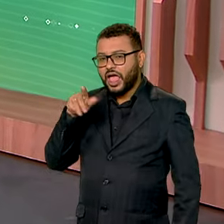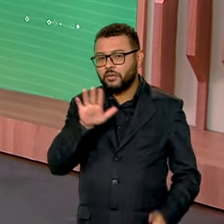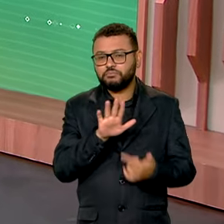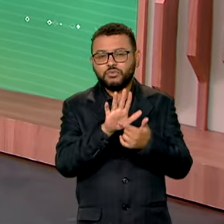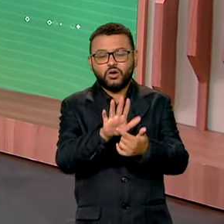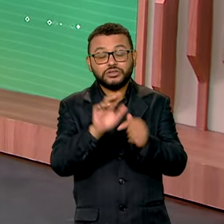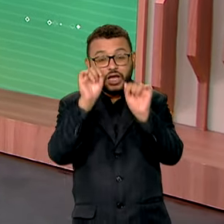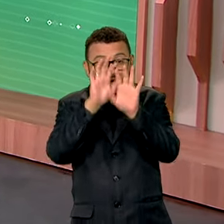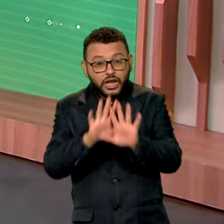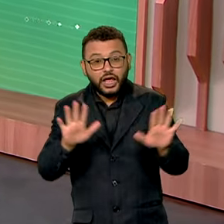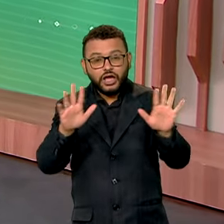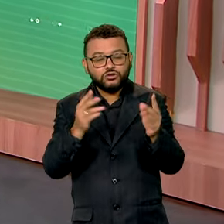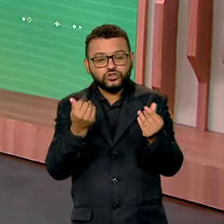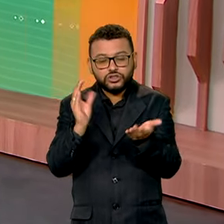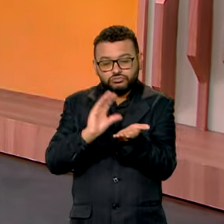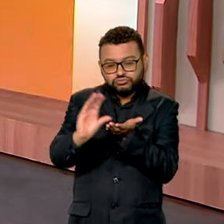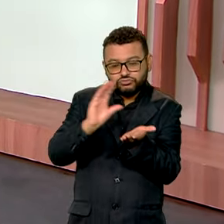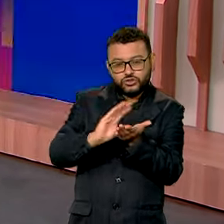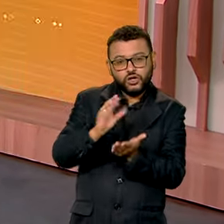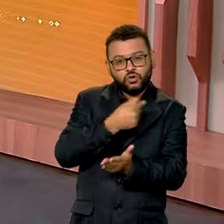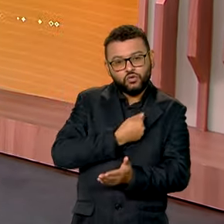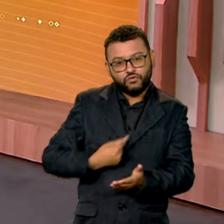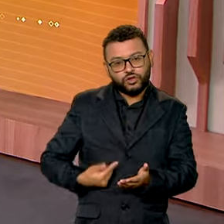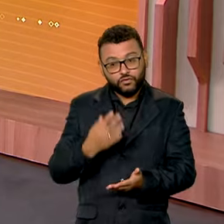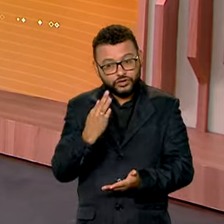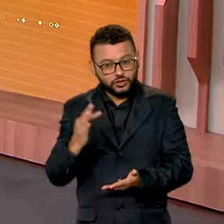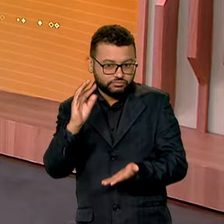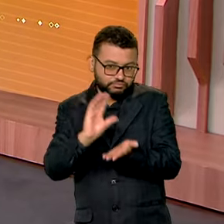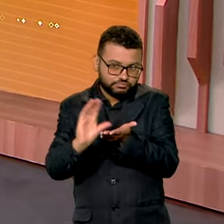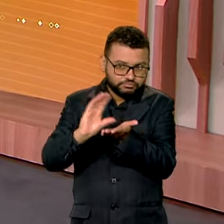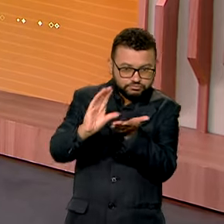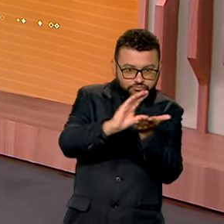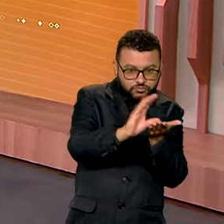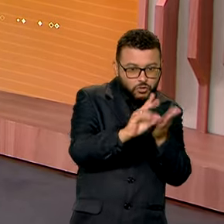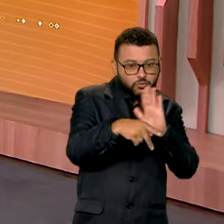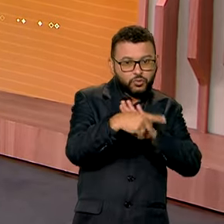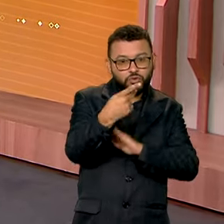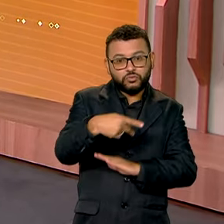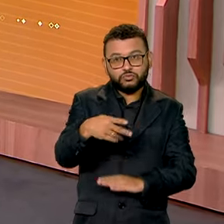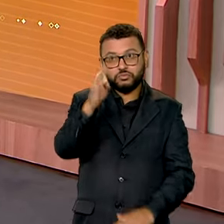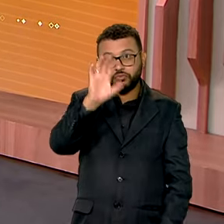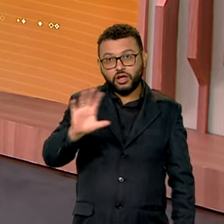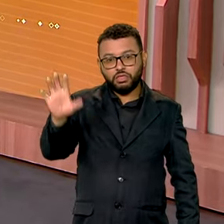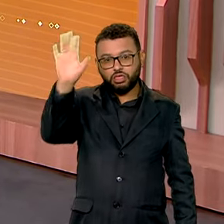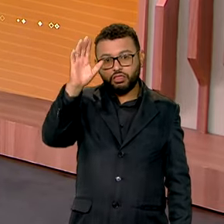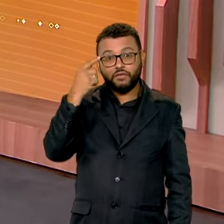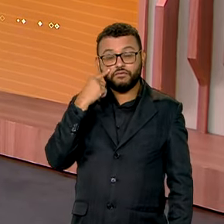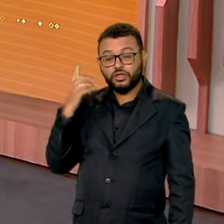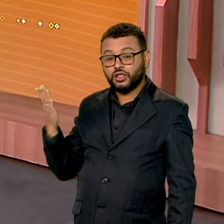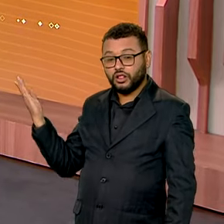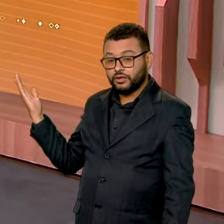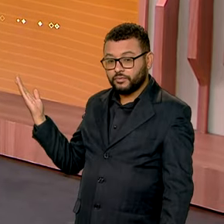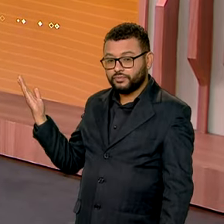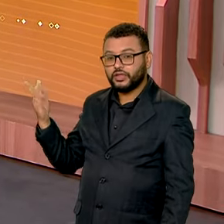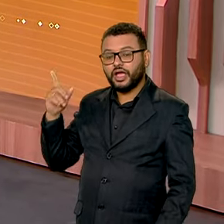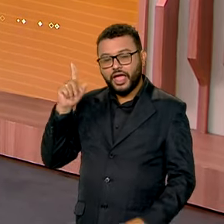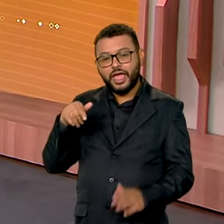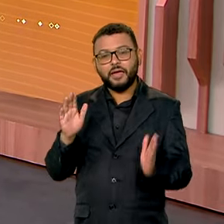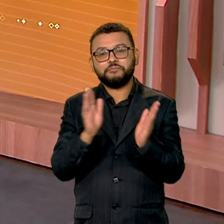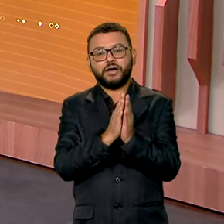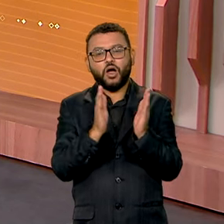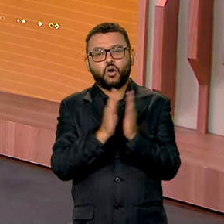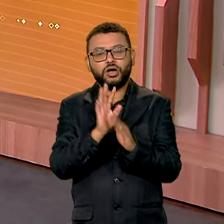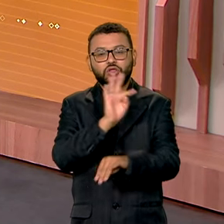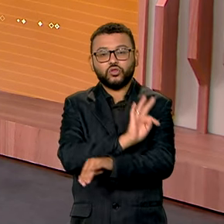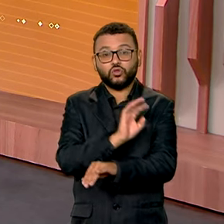transparência os investimentos federais em todo o país. Então, como a gente pode ver aqui no mapa, Palmas, no Tocantins, tem uma